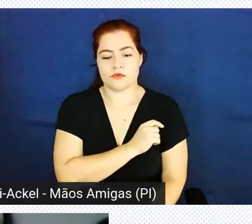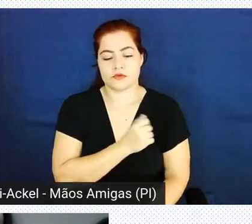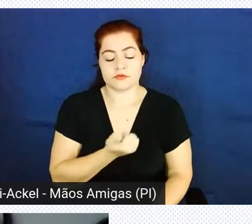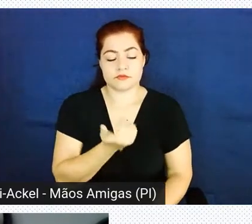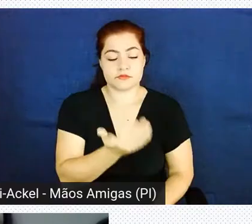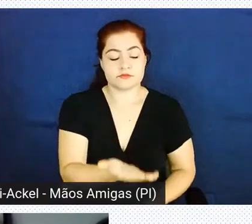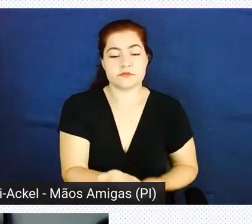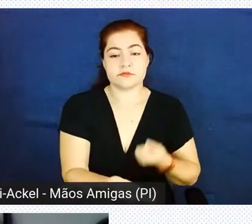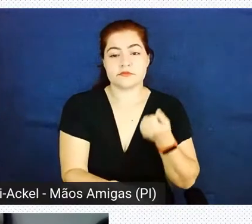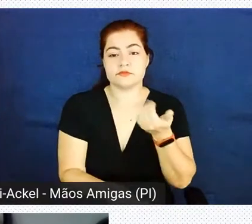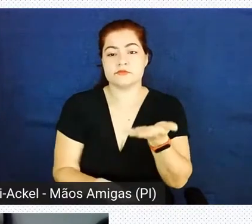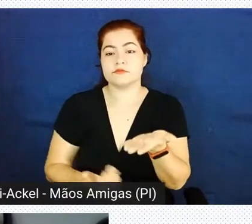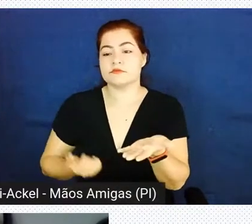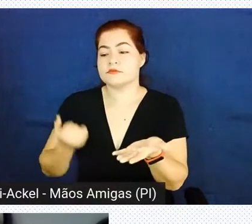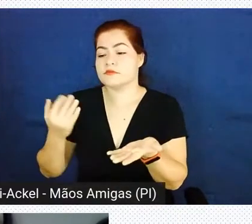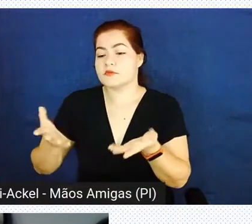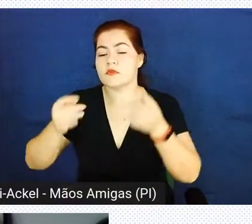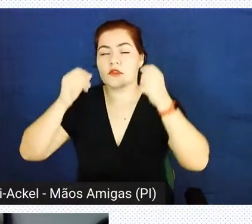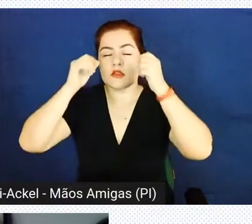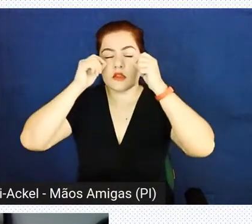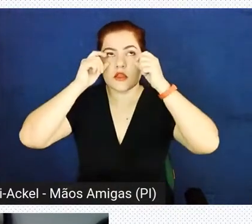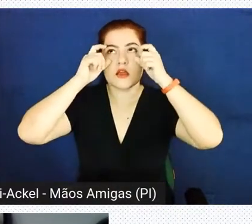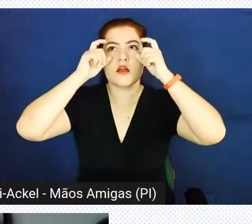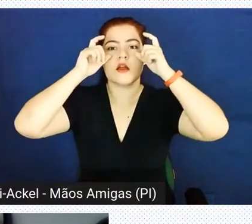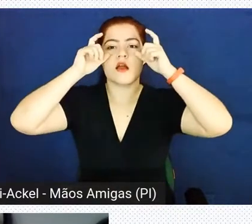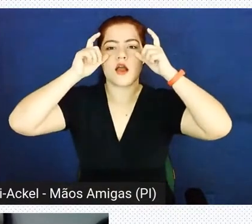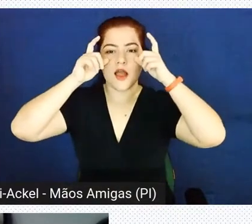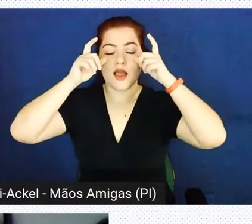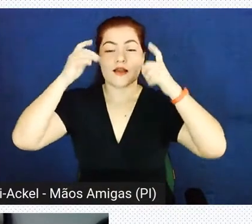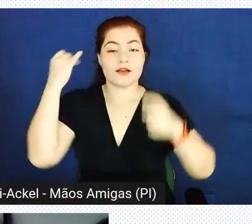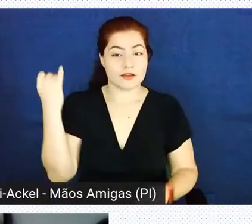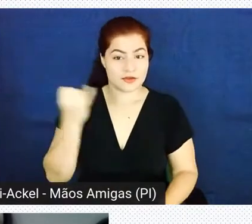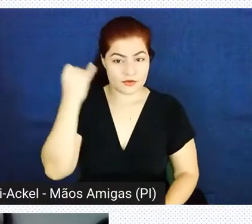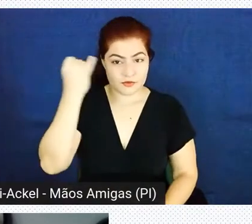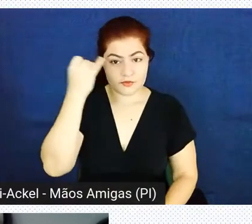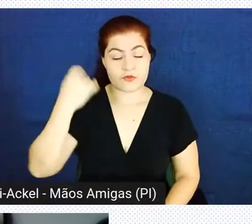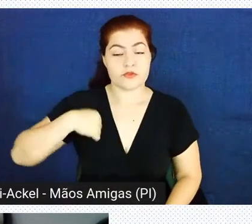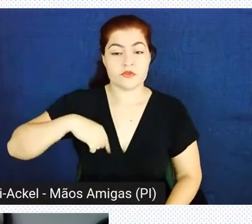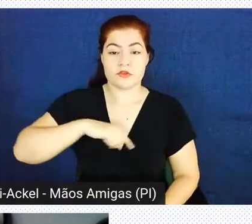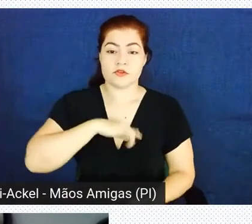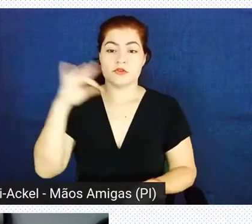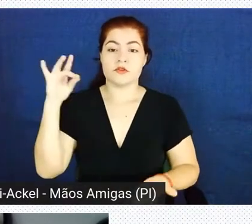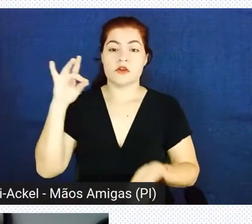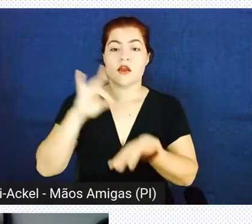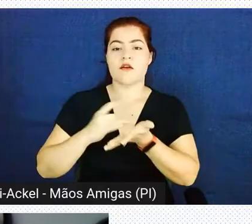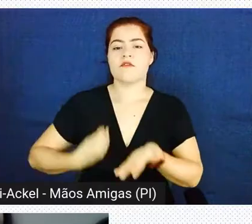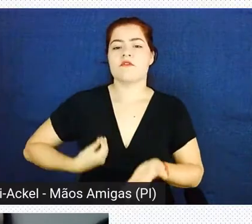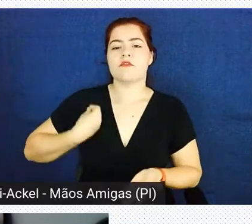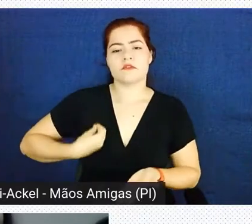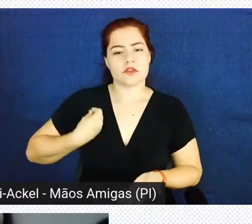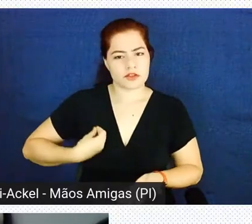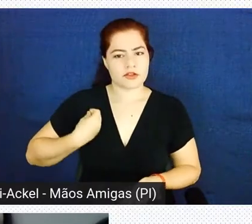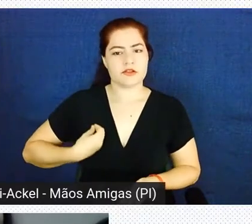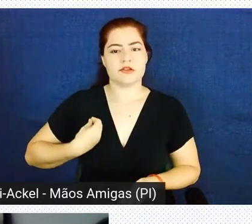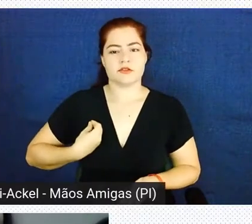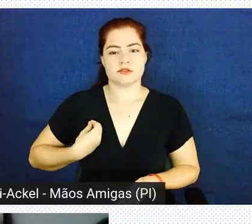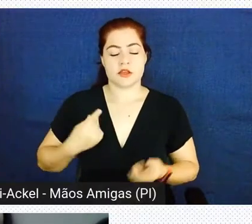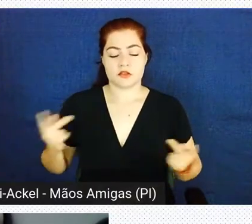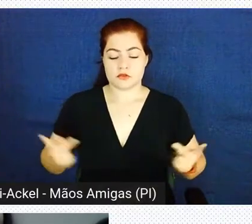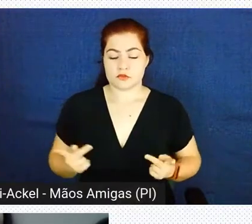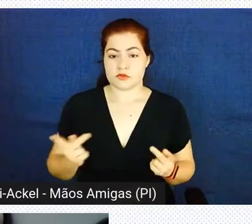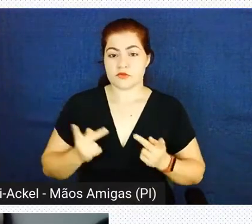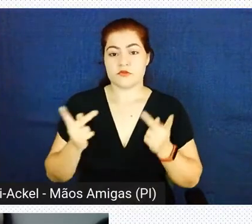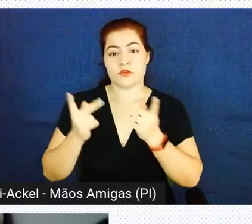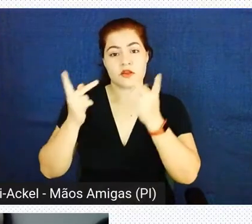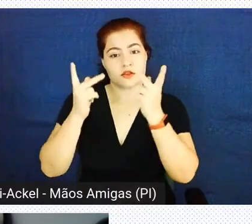despertando-os, isso é o mais importante para a realidade da vida legítima, dos seus